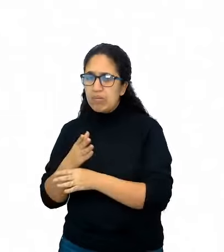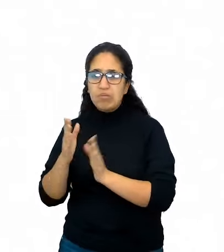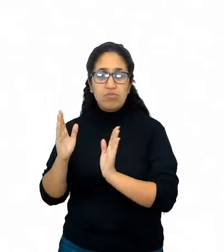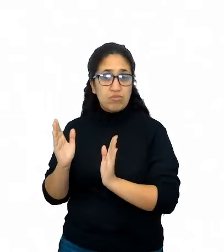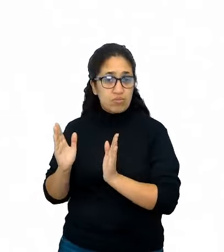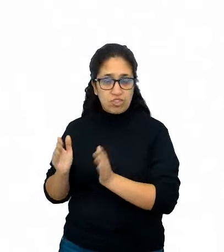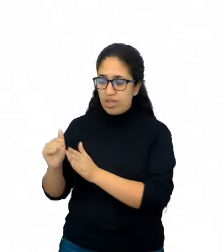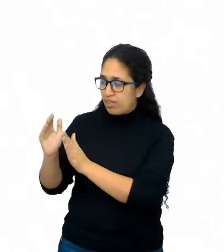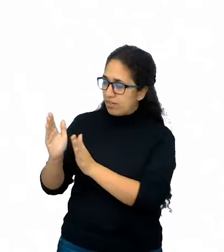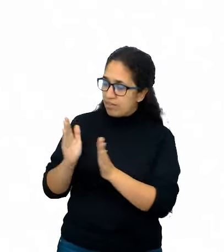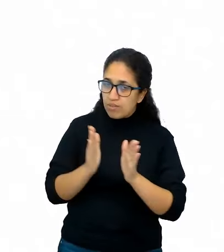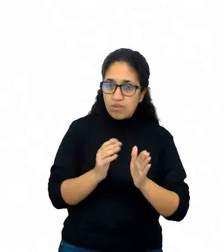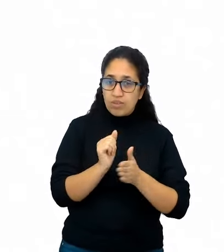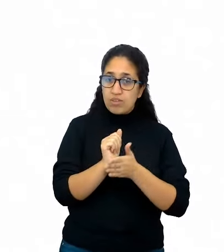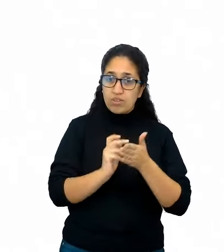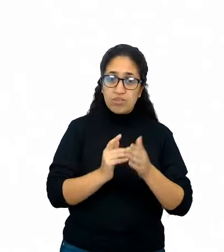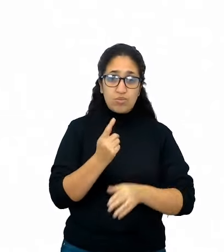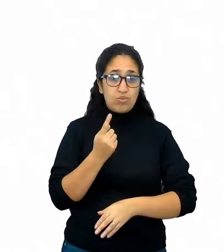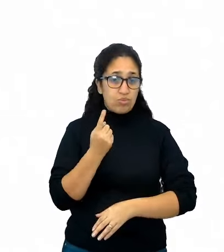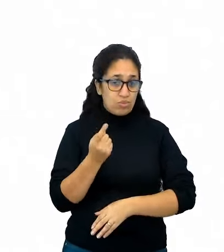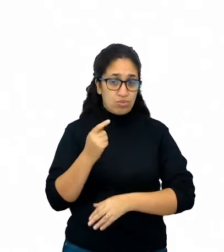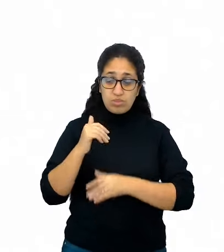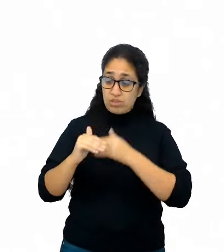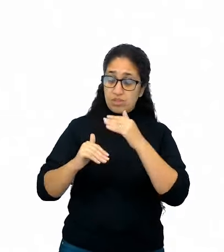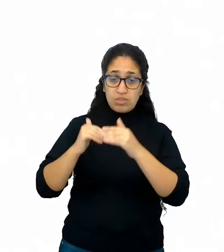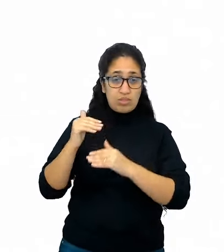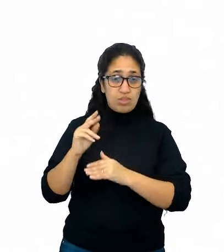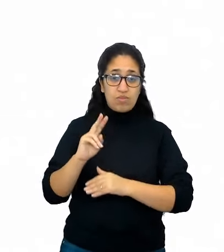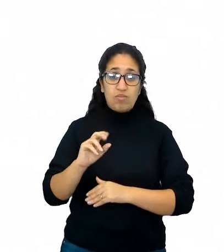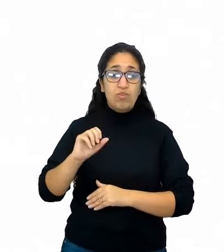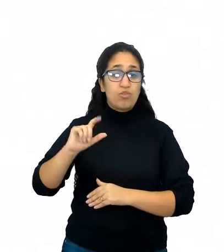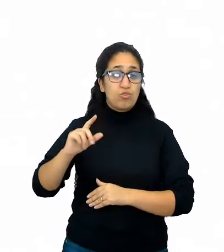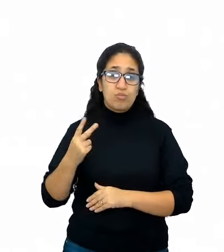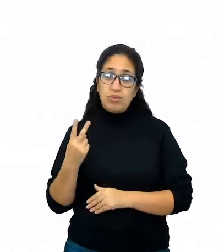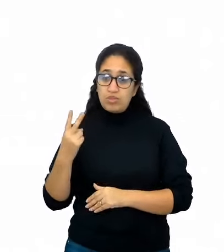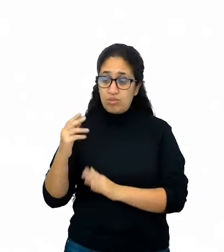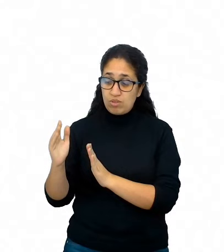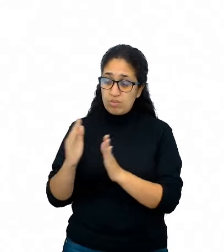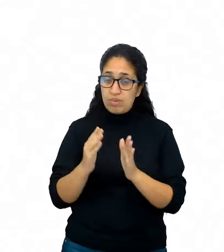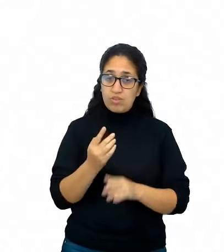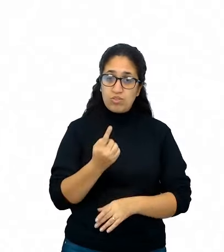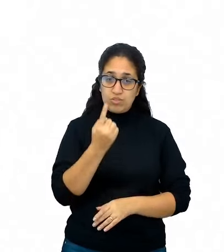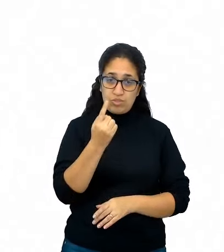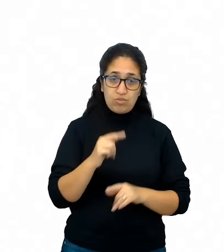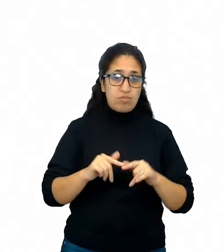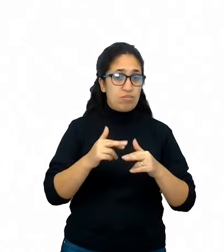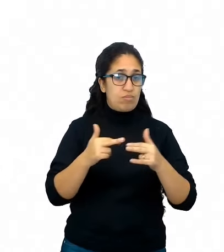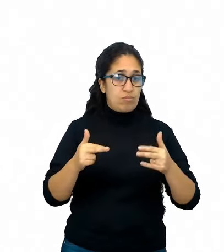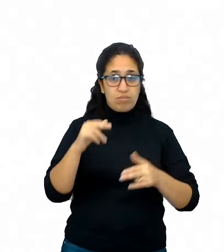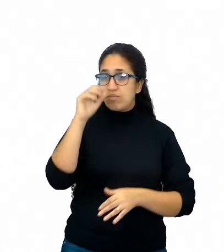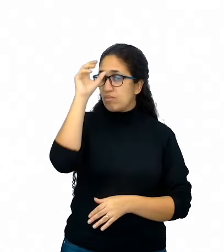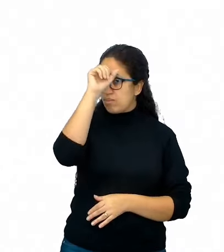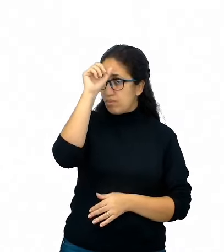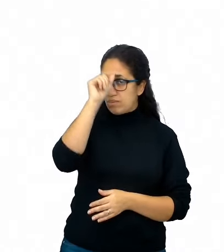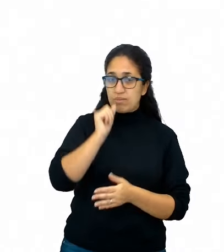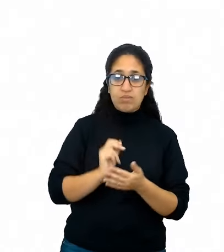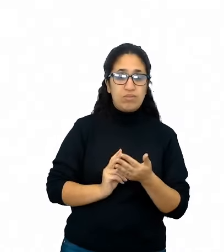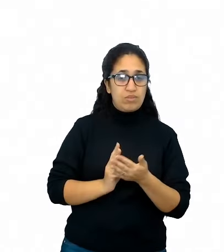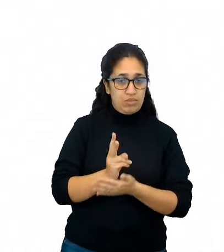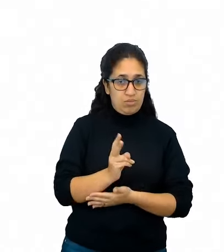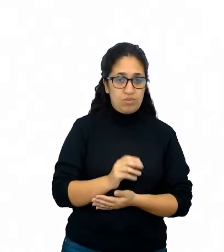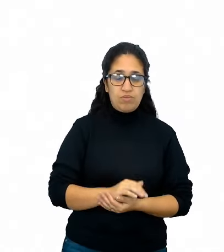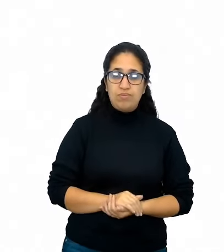da sequência de atividade 1 do volume 2, parte 1 do material do Aprender Sempre.